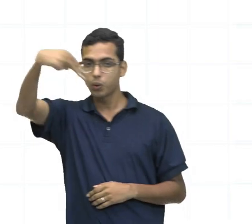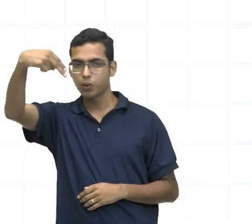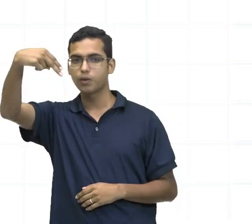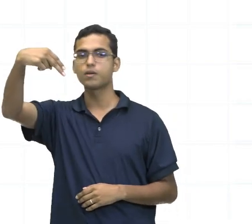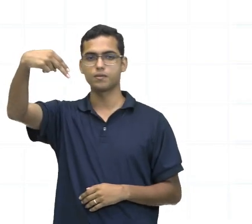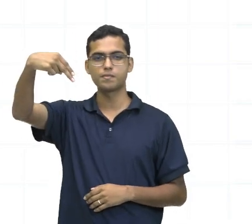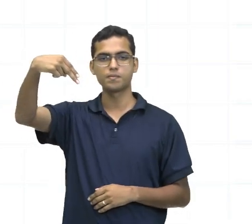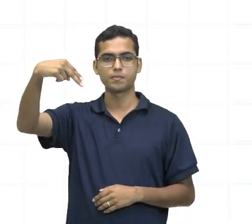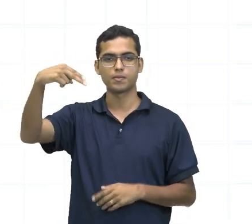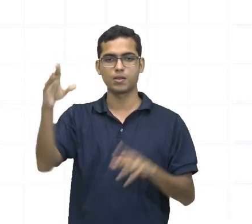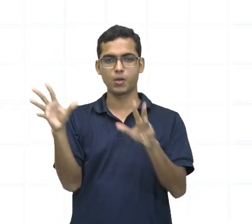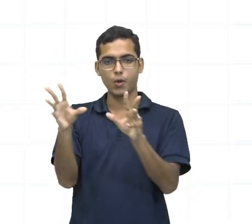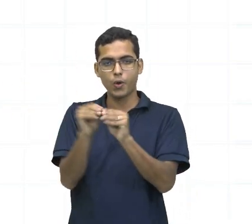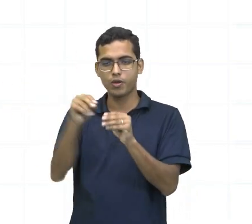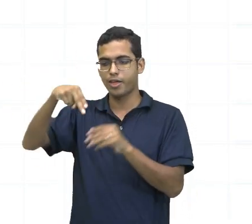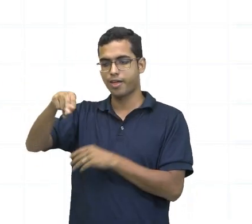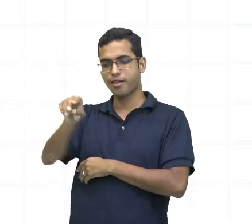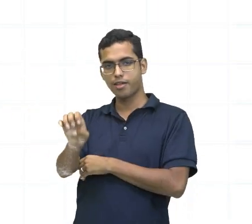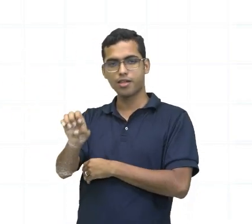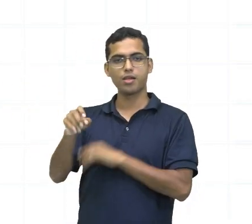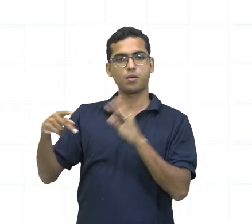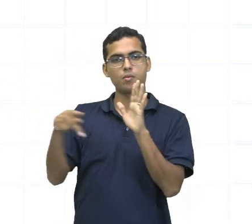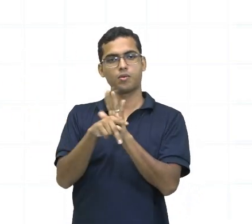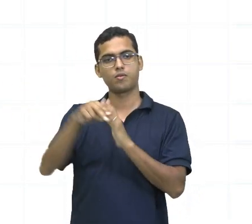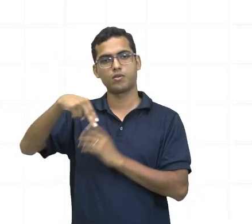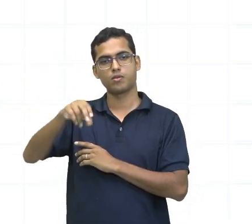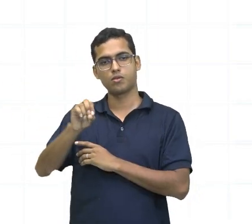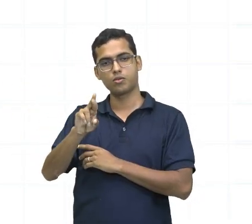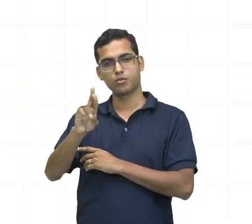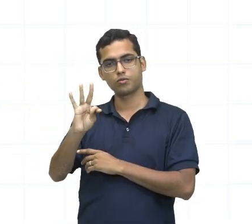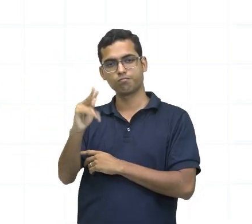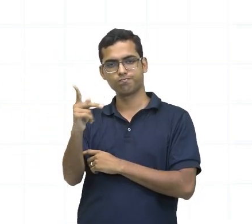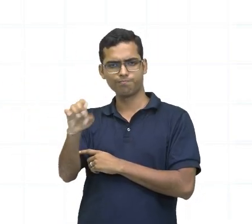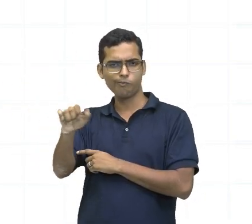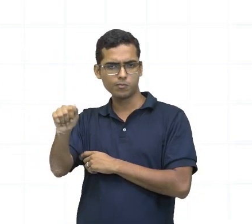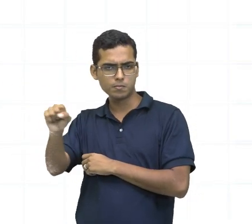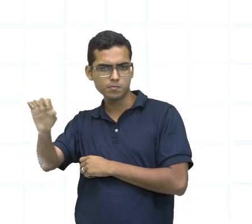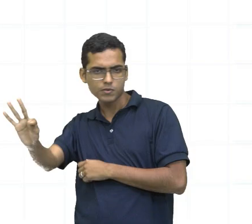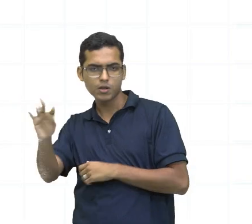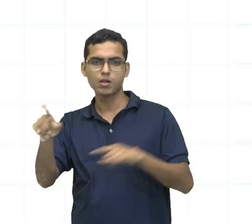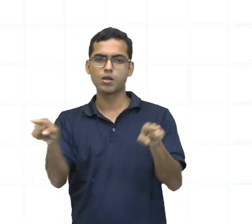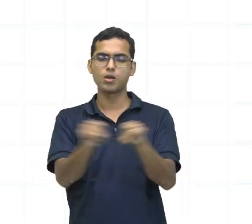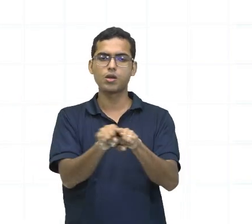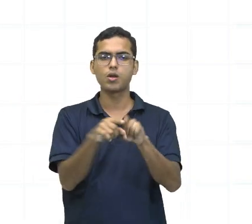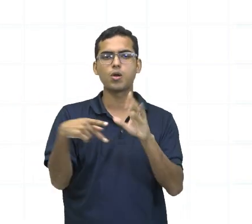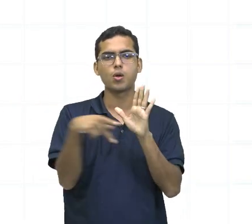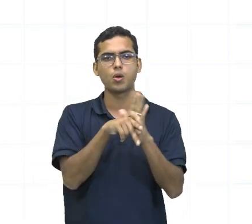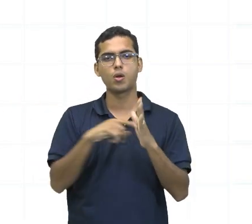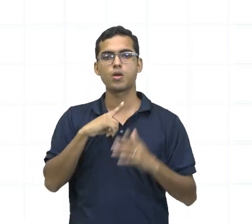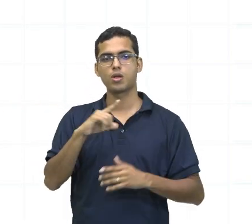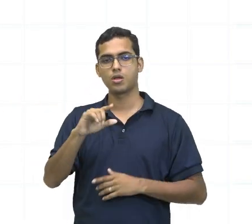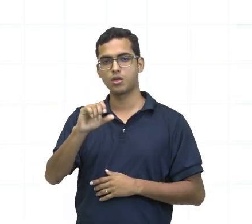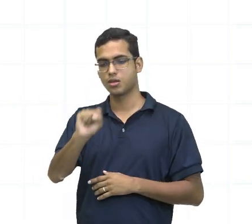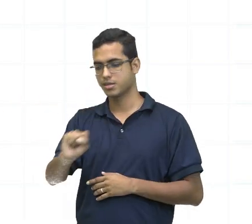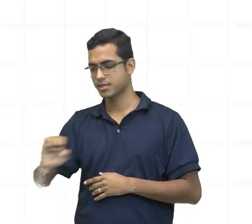a abreviação NE. Sudeste em língua inglesa vai ser Southeast, abreviação